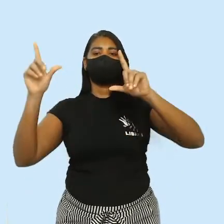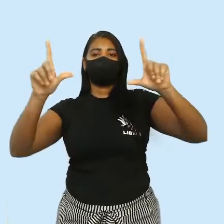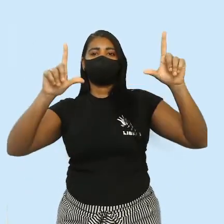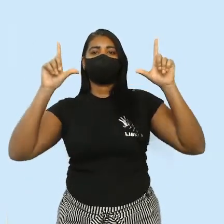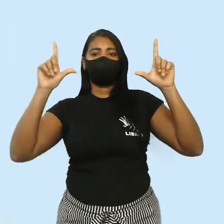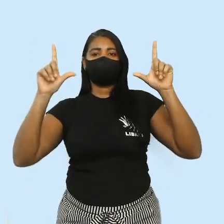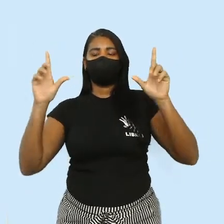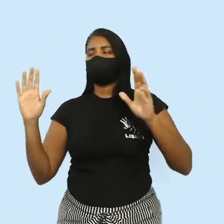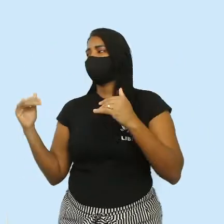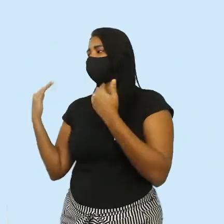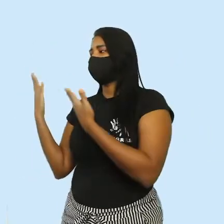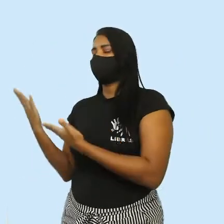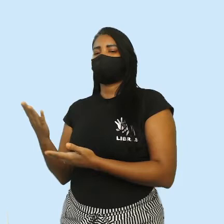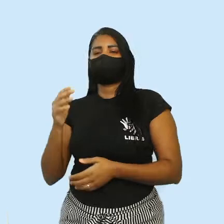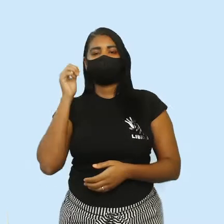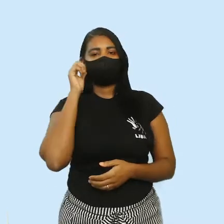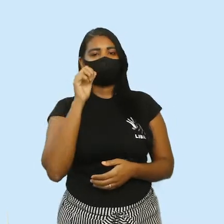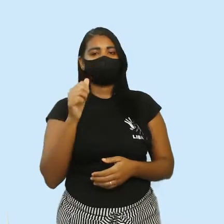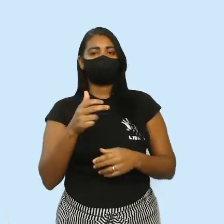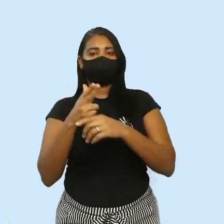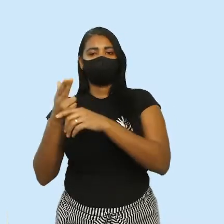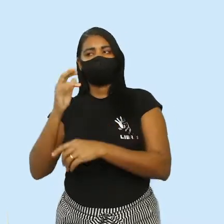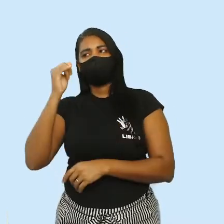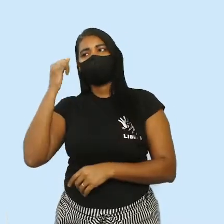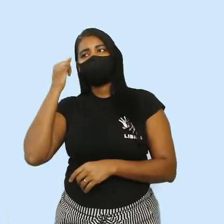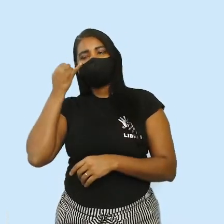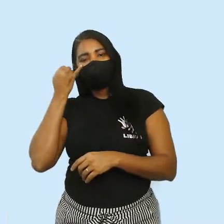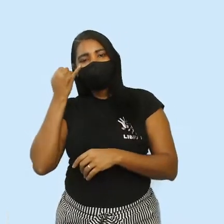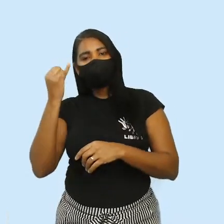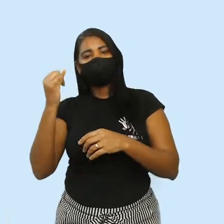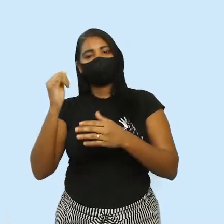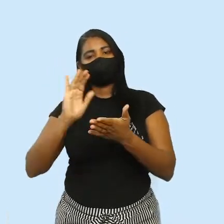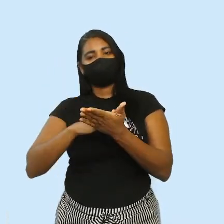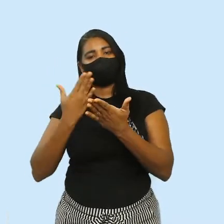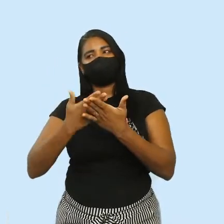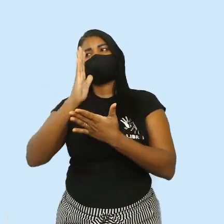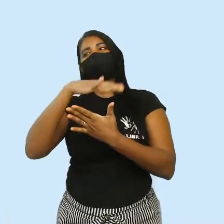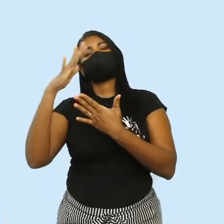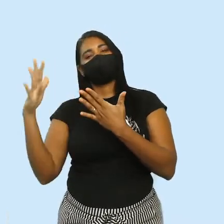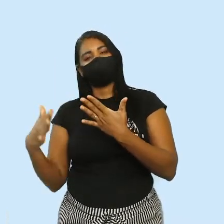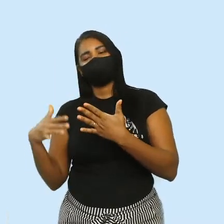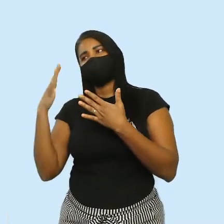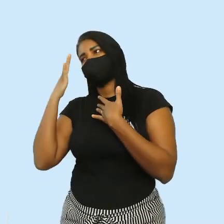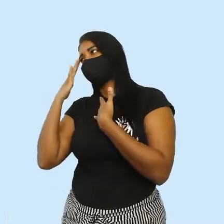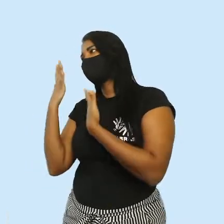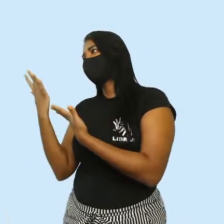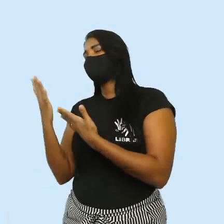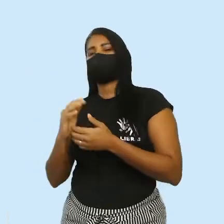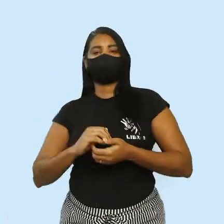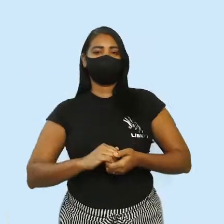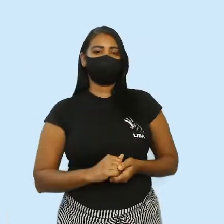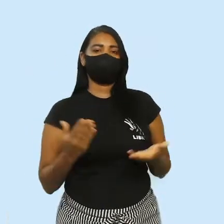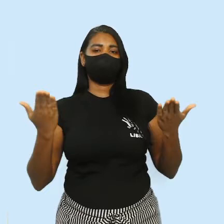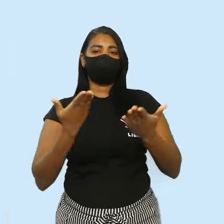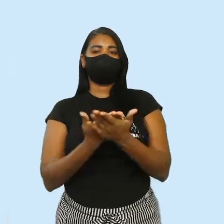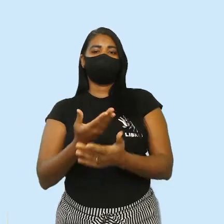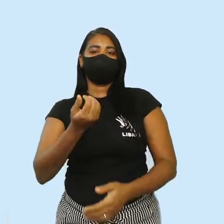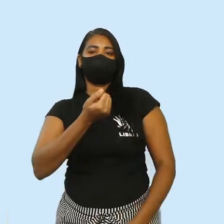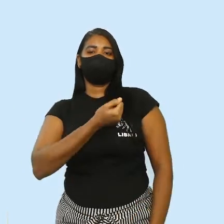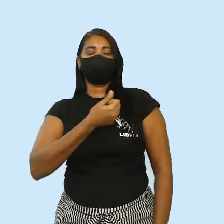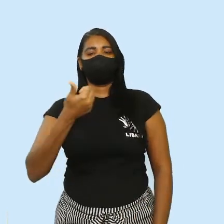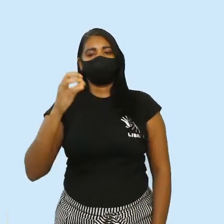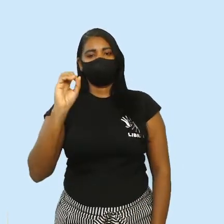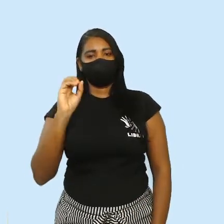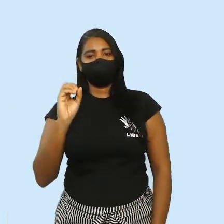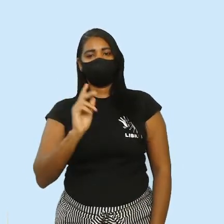Um abração para ela, para a Joyce também, que é nossa amiga aqui do Libras. Então vamos lá para a nossa aula número 10, né?